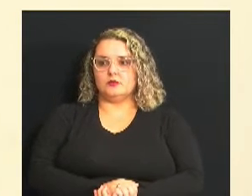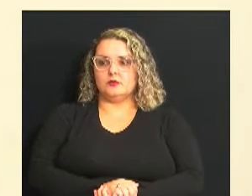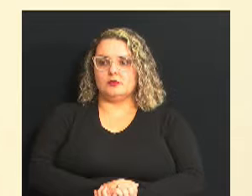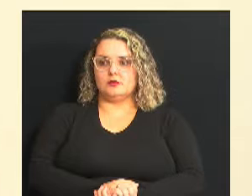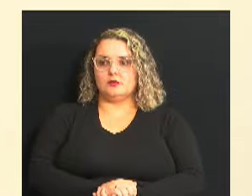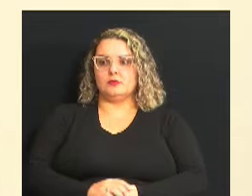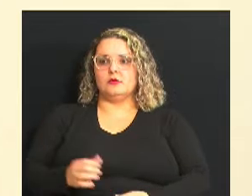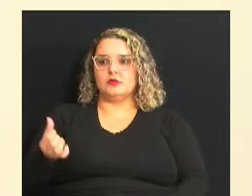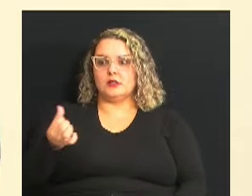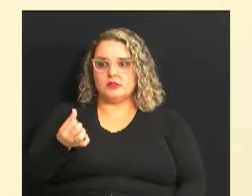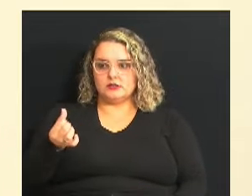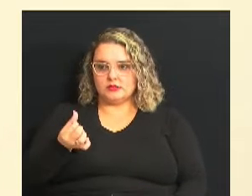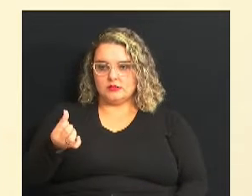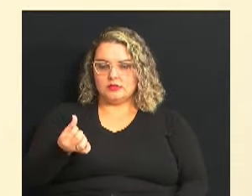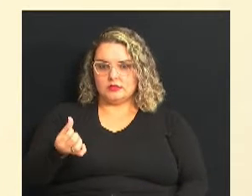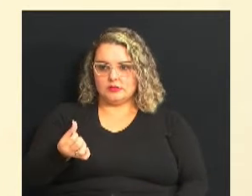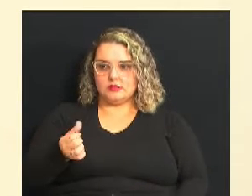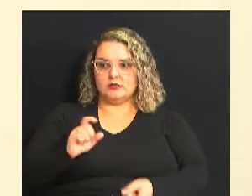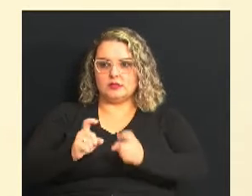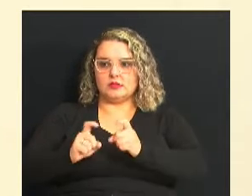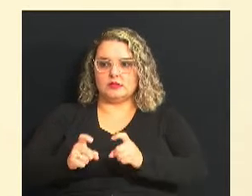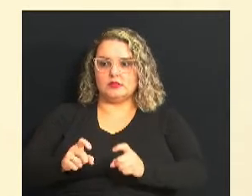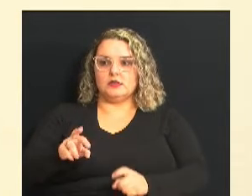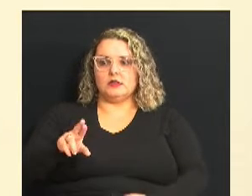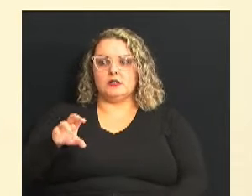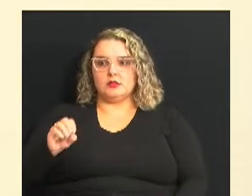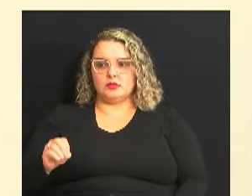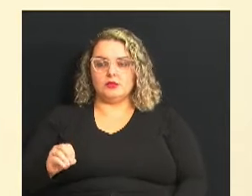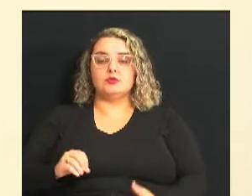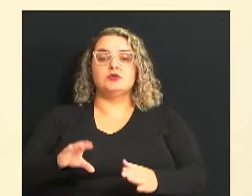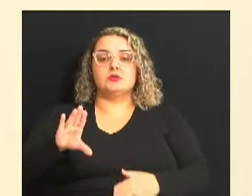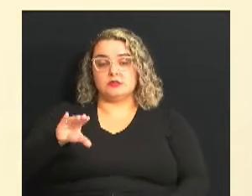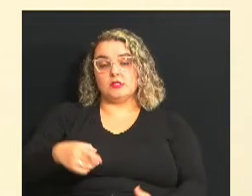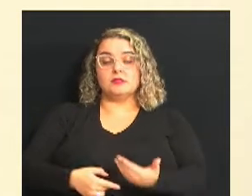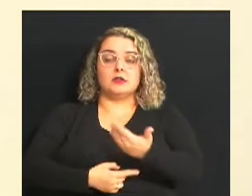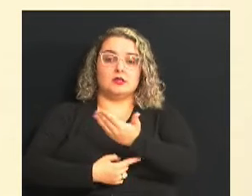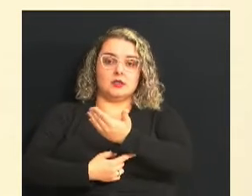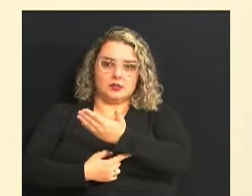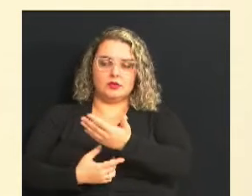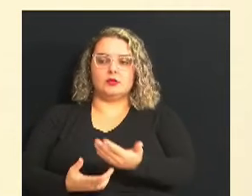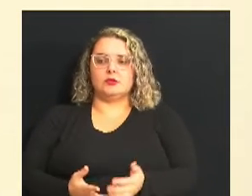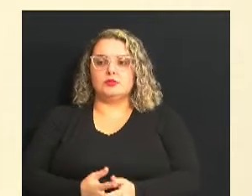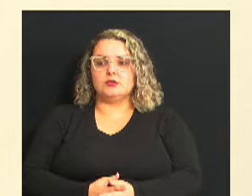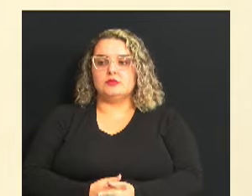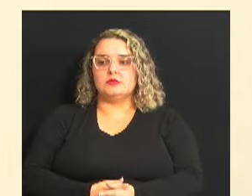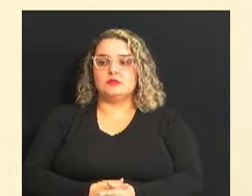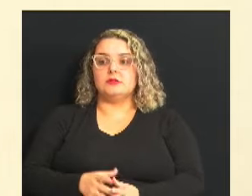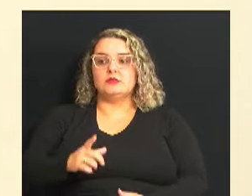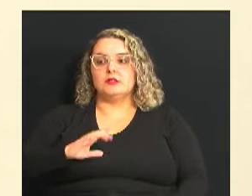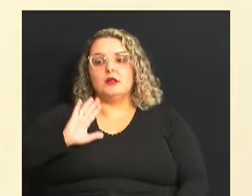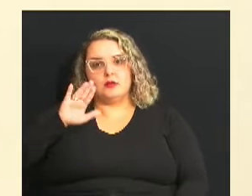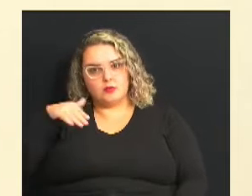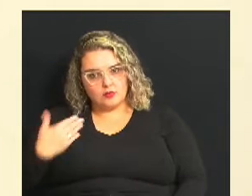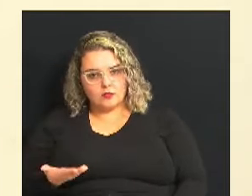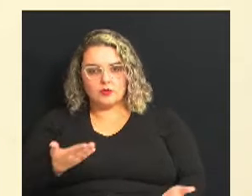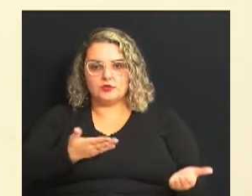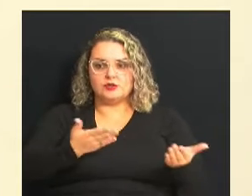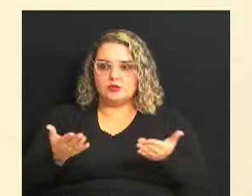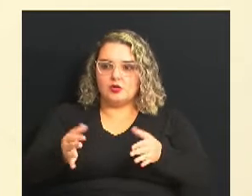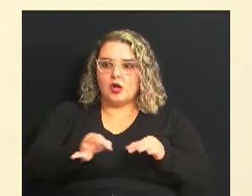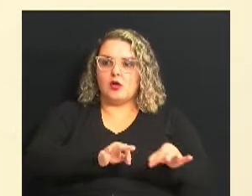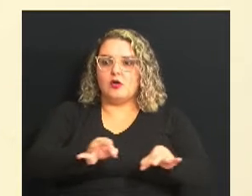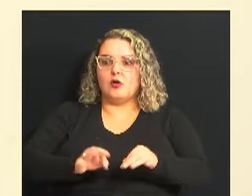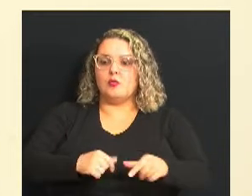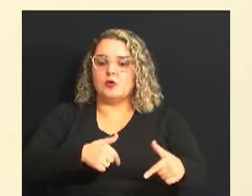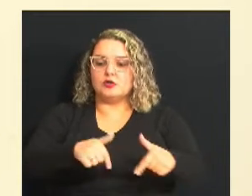sexta reunião ordinária da Comissão de Ciência e Tecnologia, e a gente tem a honra, de apresentar aqui os projetos e